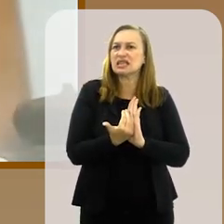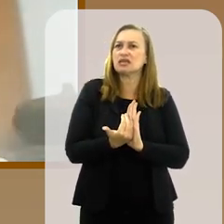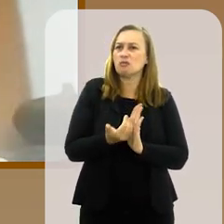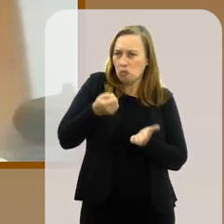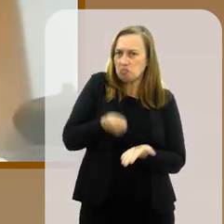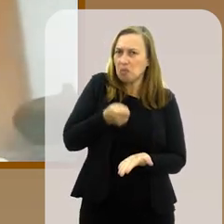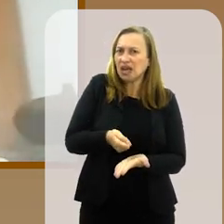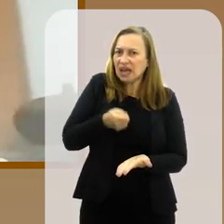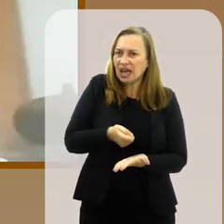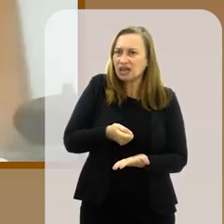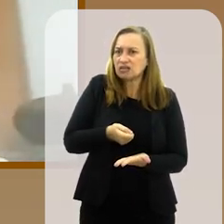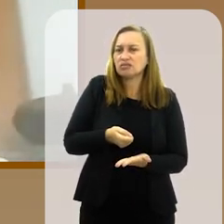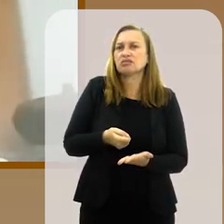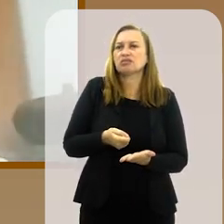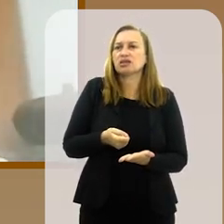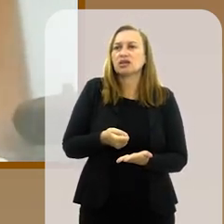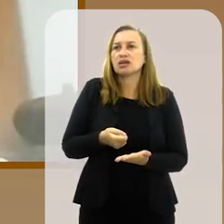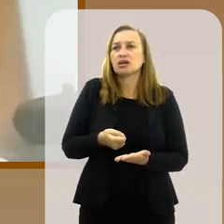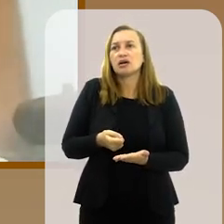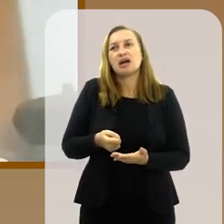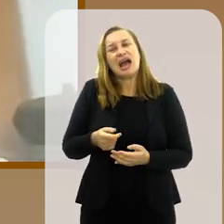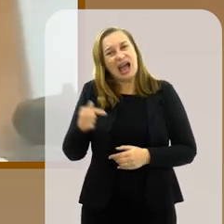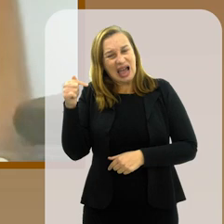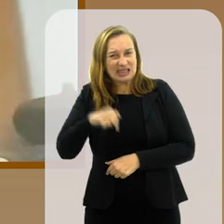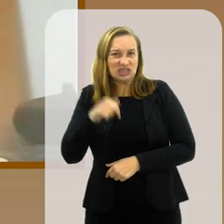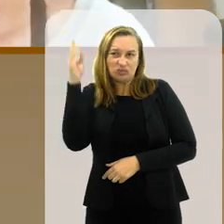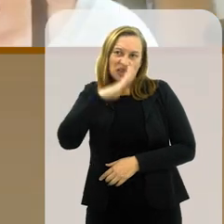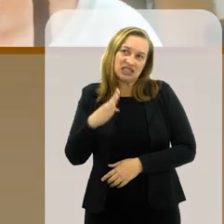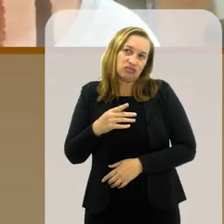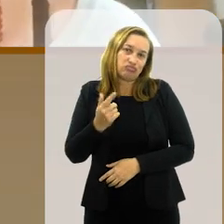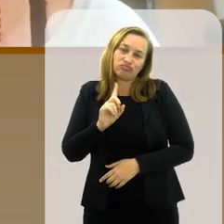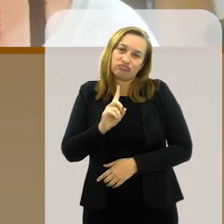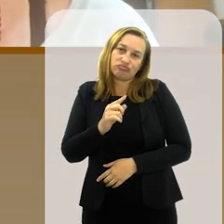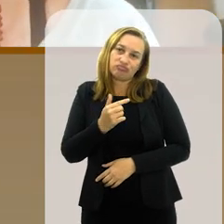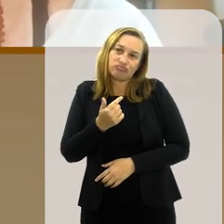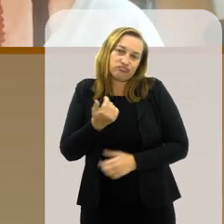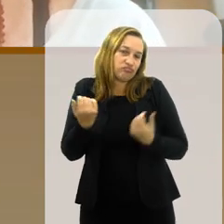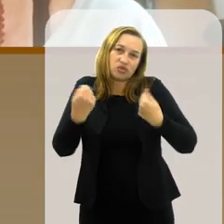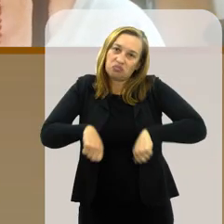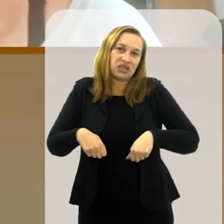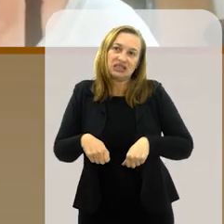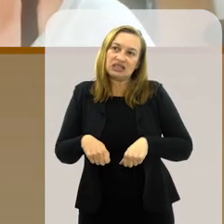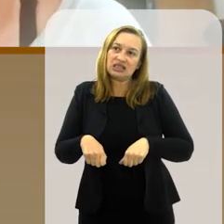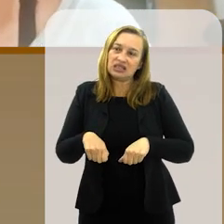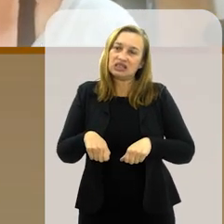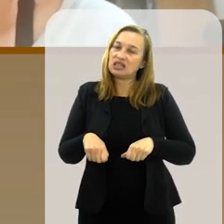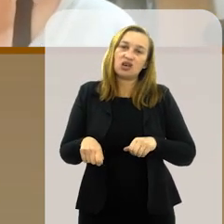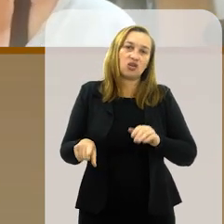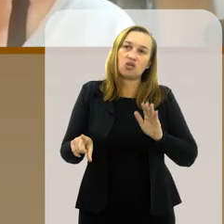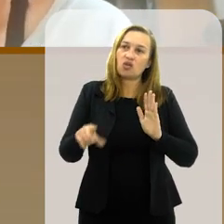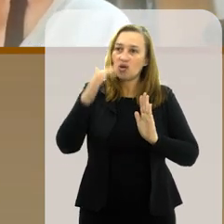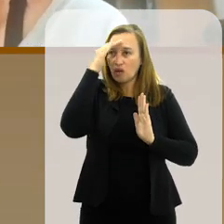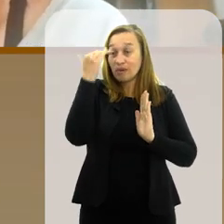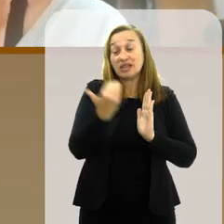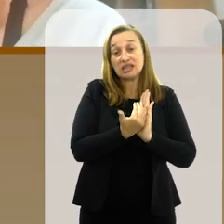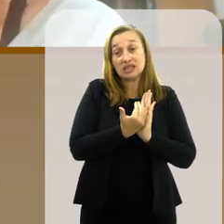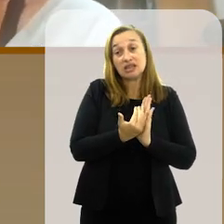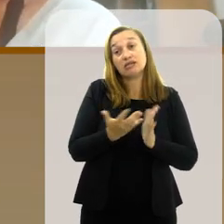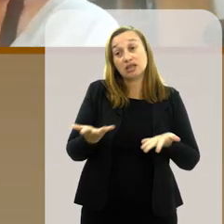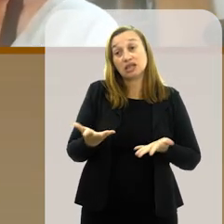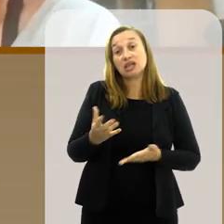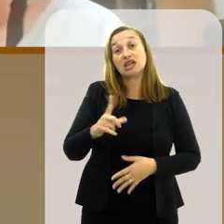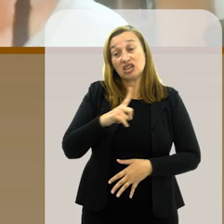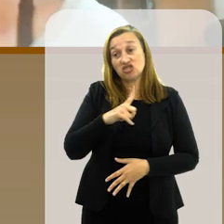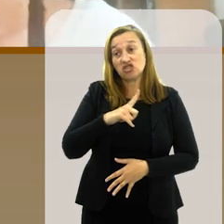ter que obedecer. Que é assim, você tem que obedecer. Aqui não tem que obedecer, tanto que já havia quatro BOs